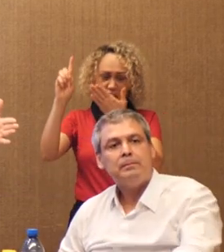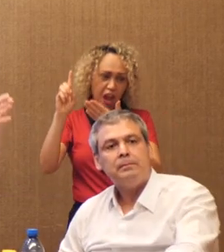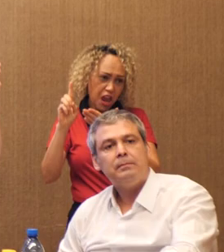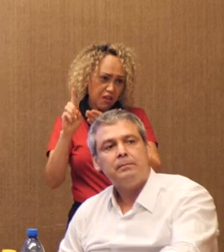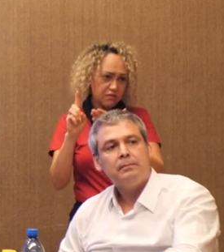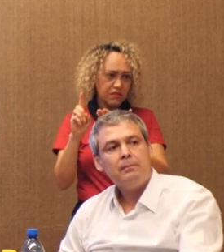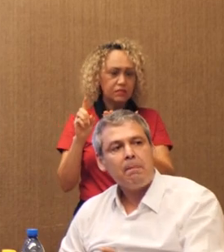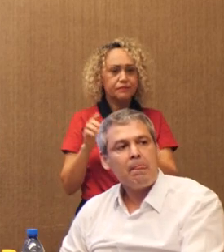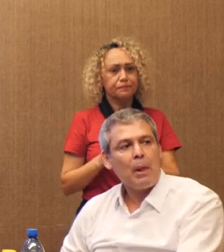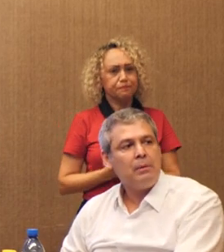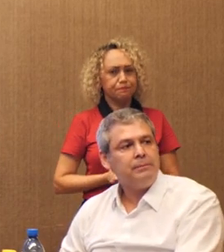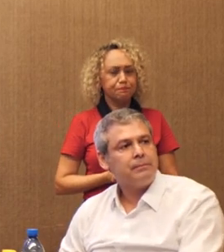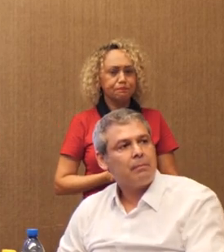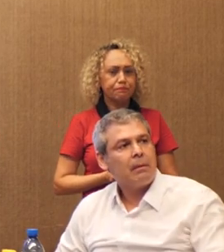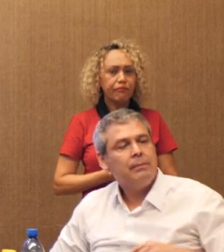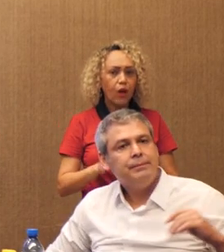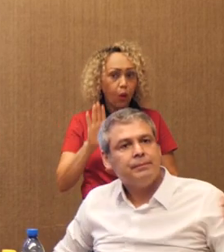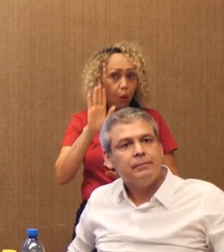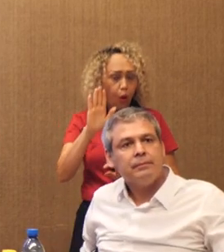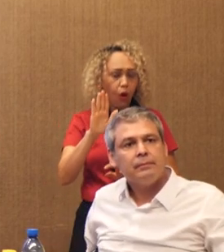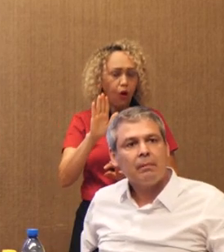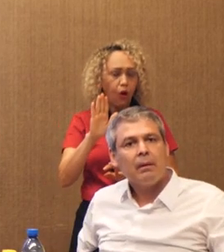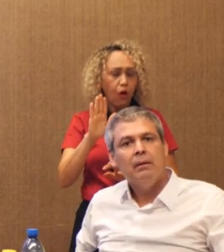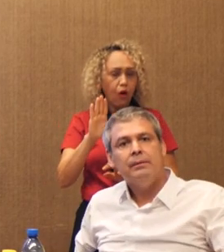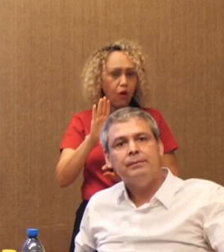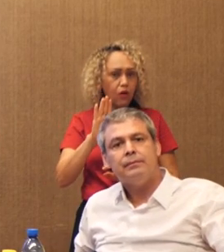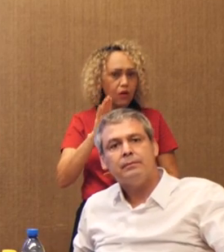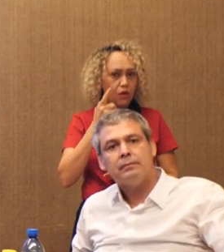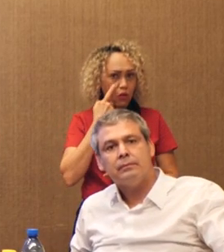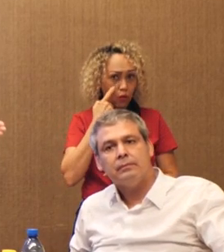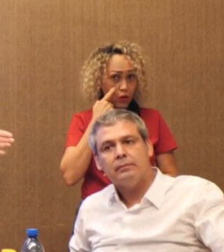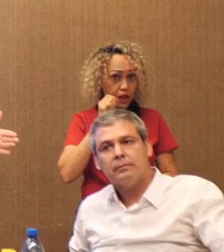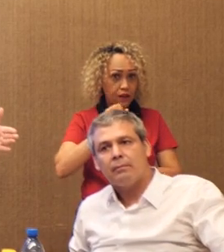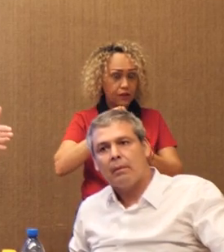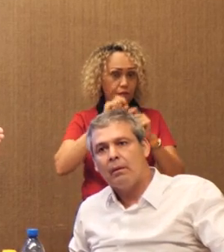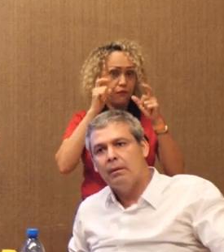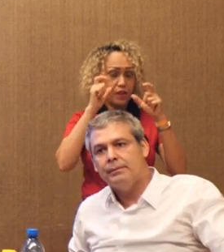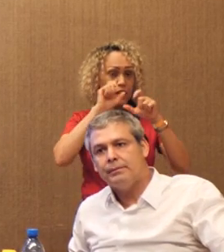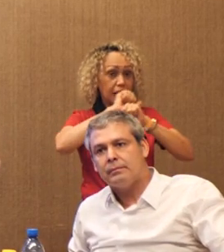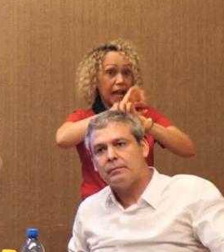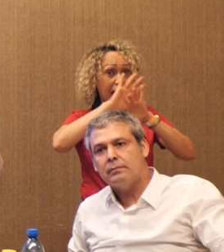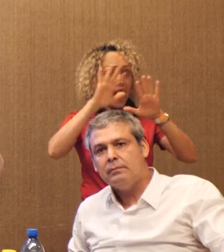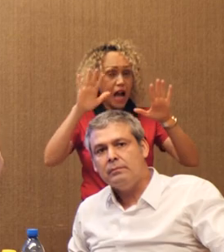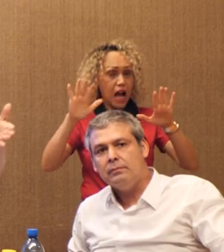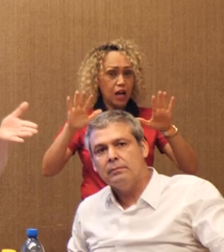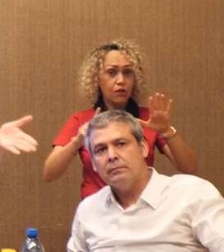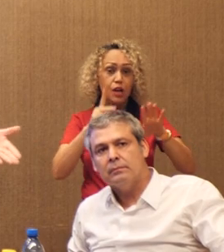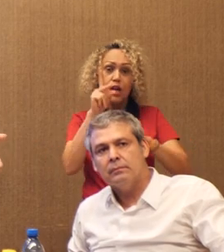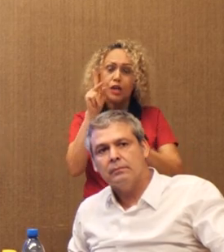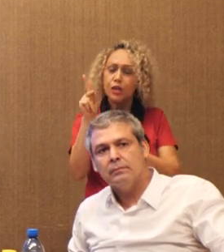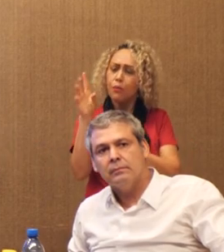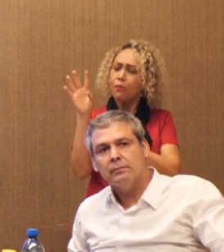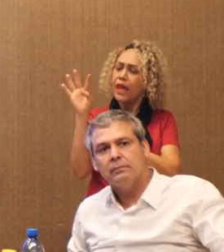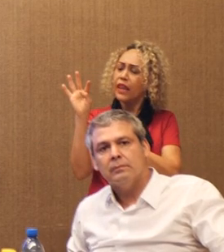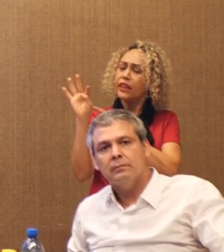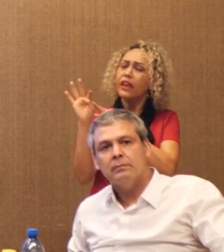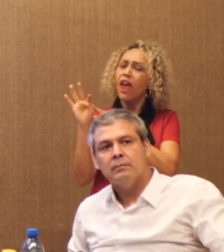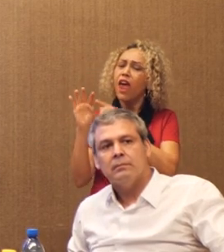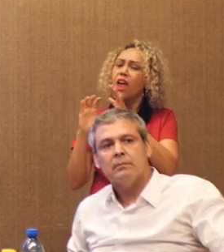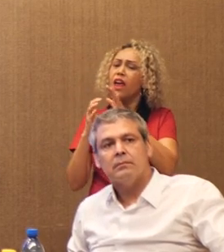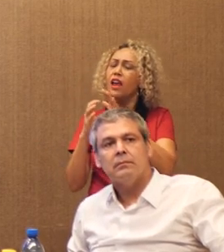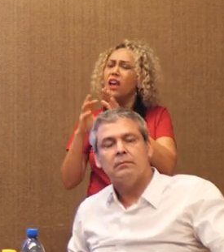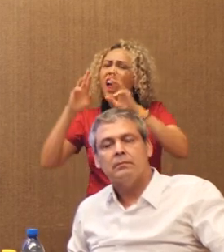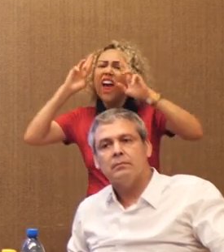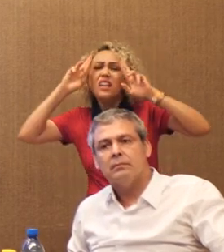caso, fique claro que o PT respeita todas as religiões. De lá para cá, Lula tomou posse,